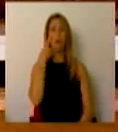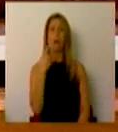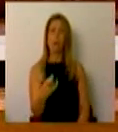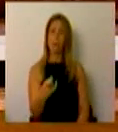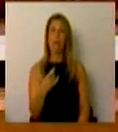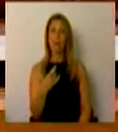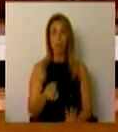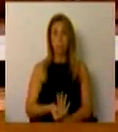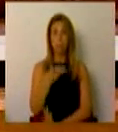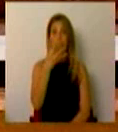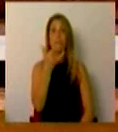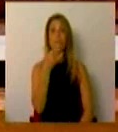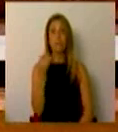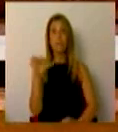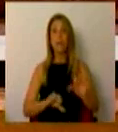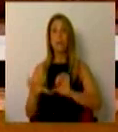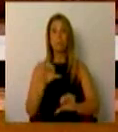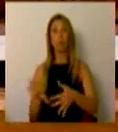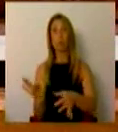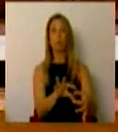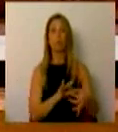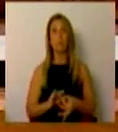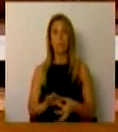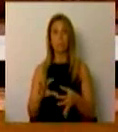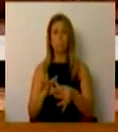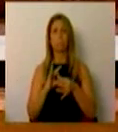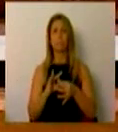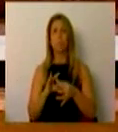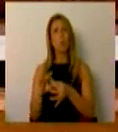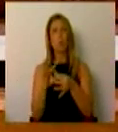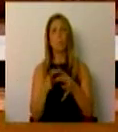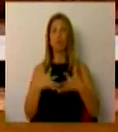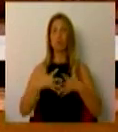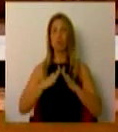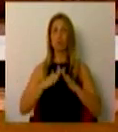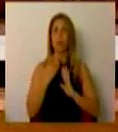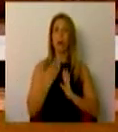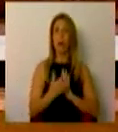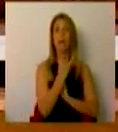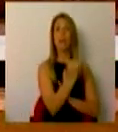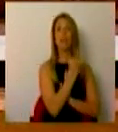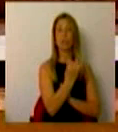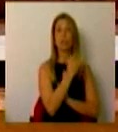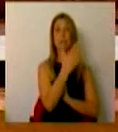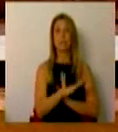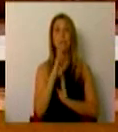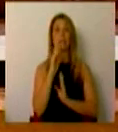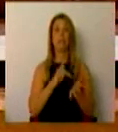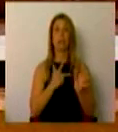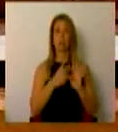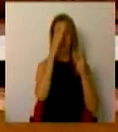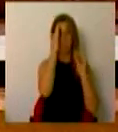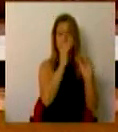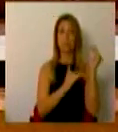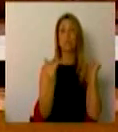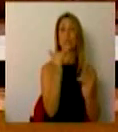20 laboratórios colaborativos que consolidam a cooperação estruturada entre instituições de ciência, tecnologia e ensino